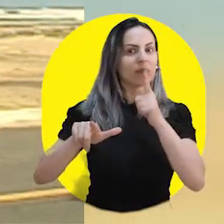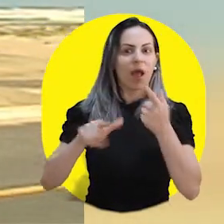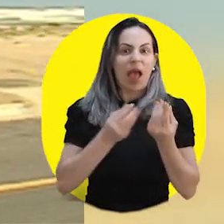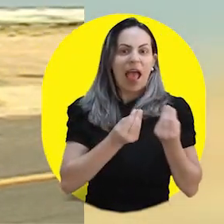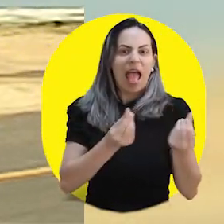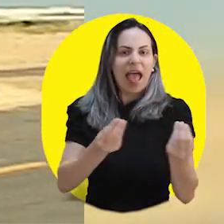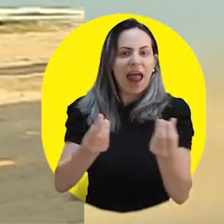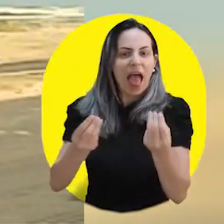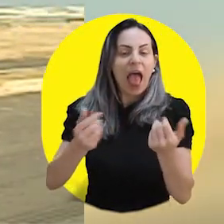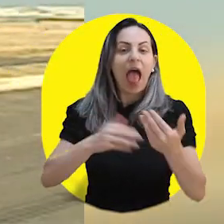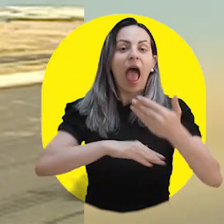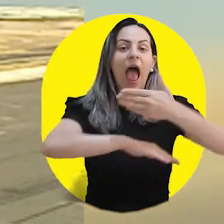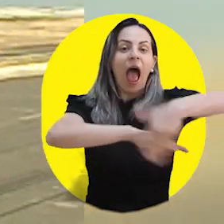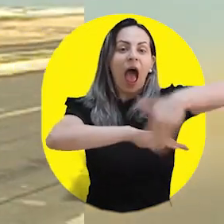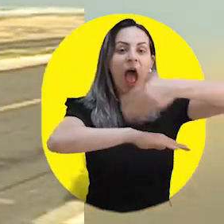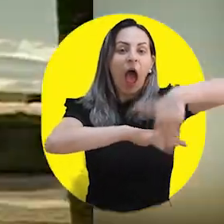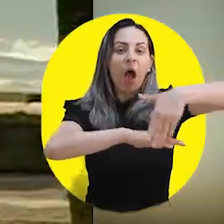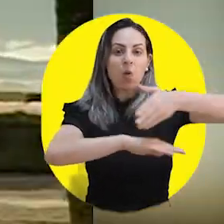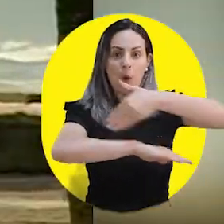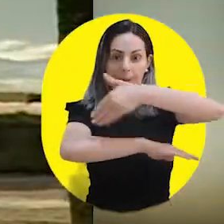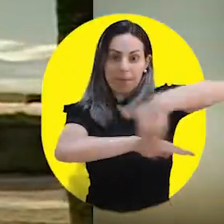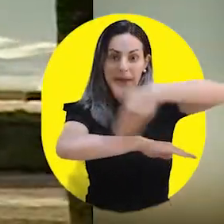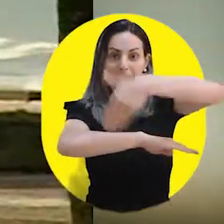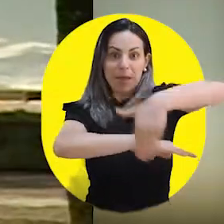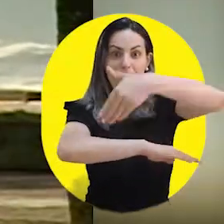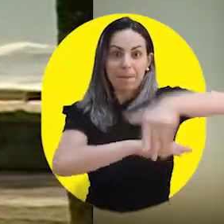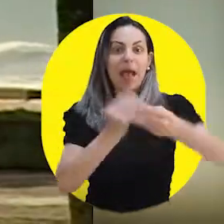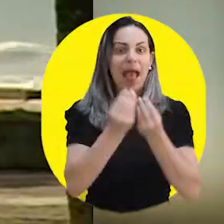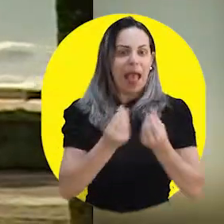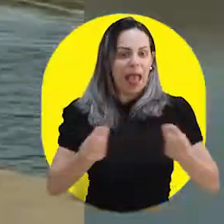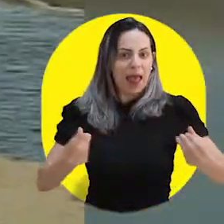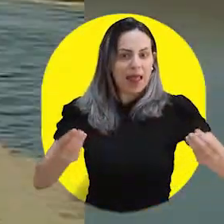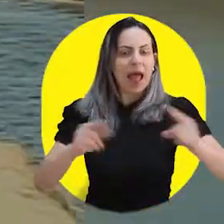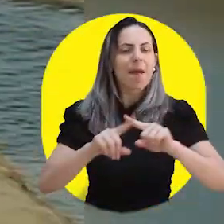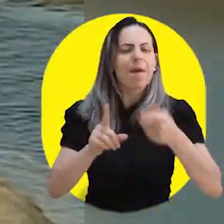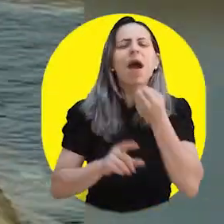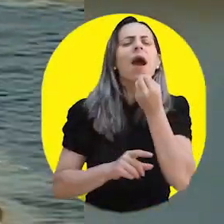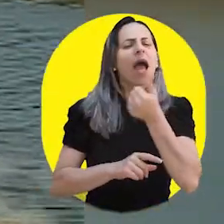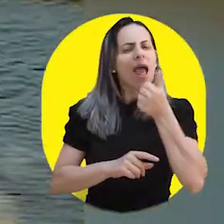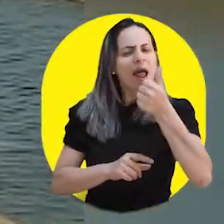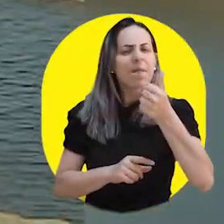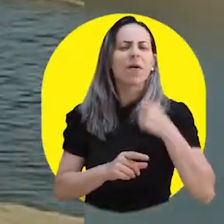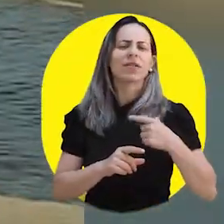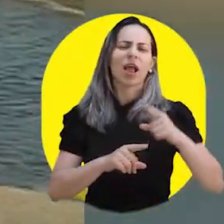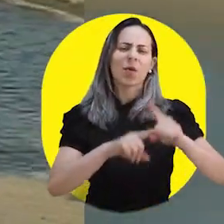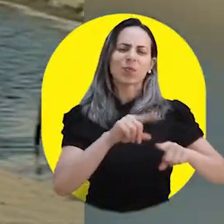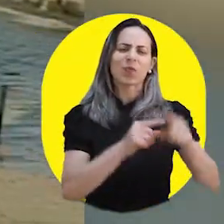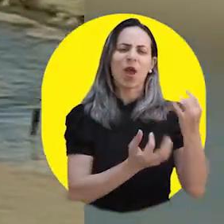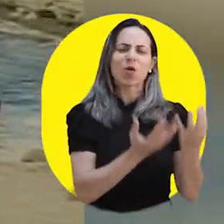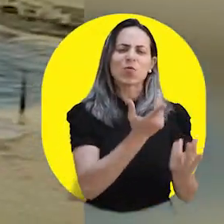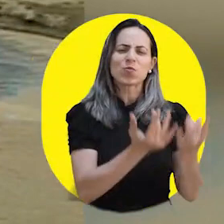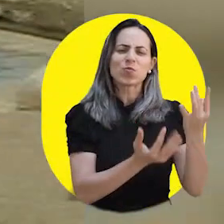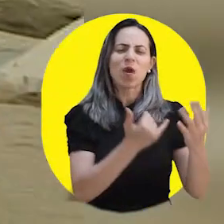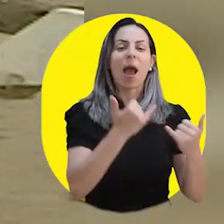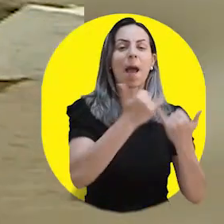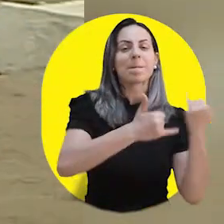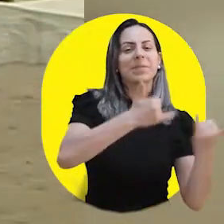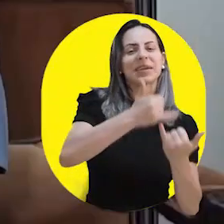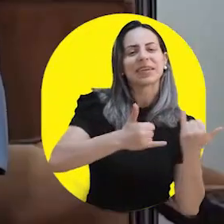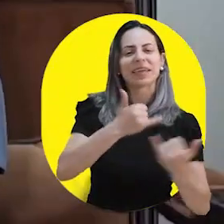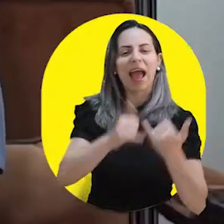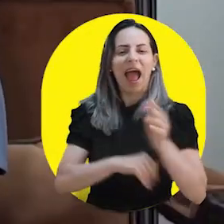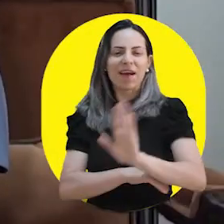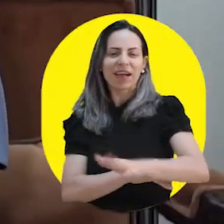as ruazinhas transversais todas de terra, mas era muito bom. A gente fazia fogueirinha com as crianças